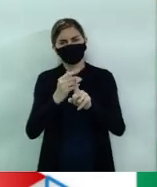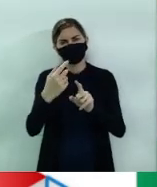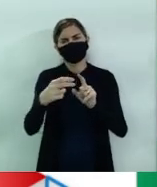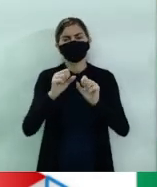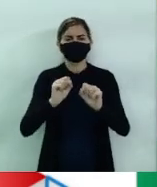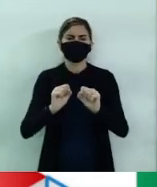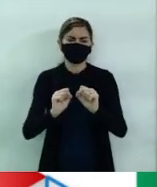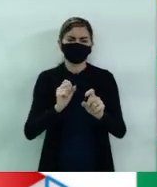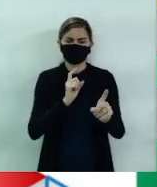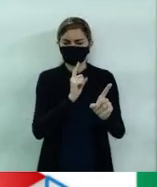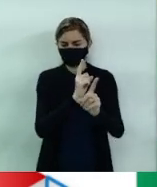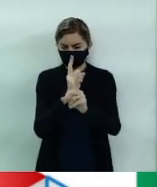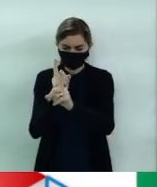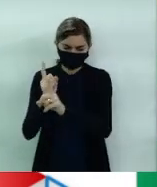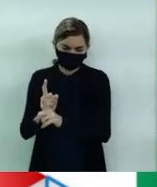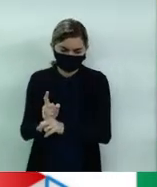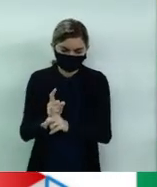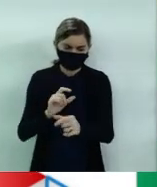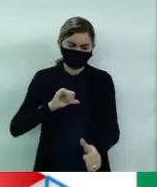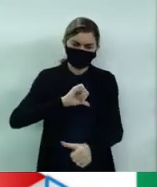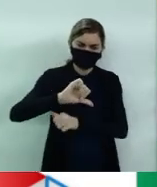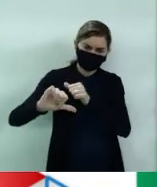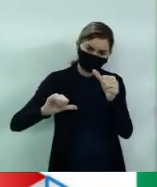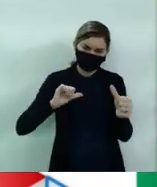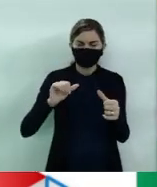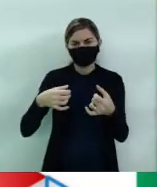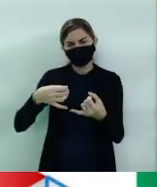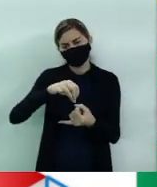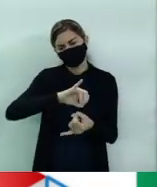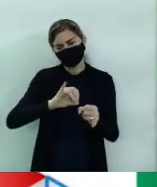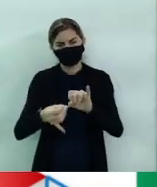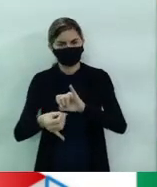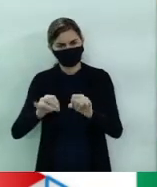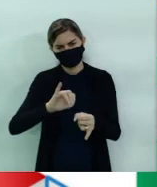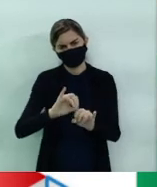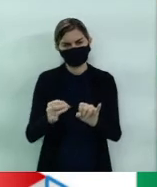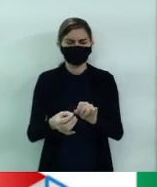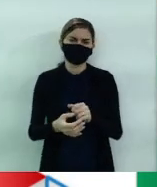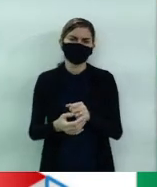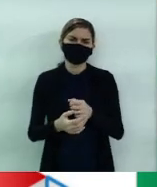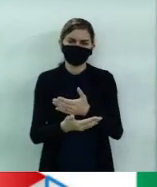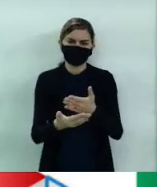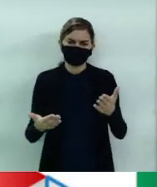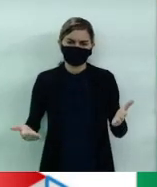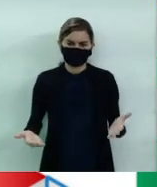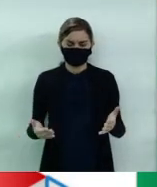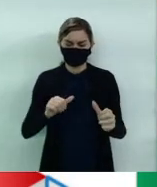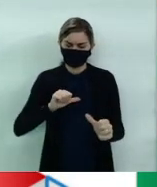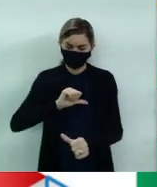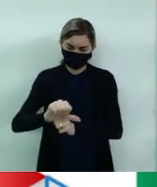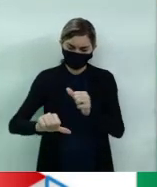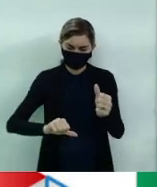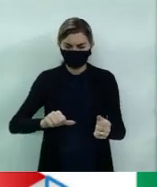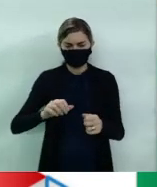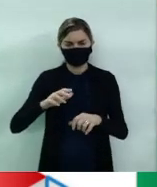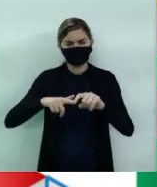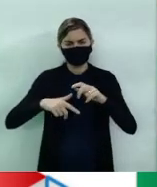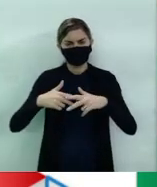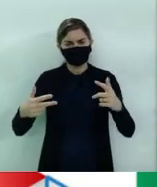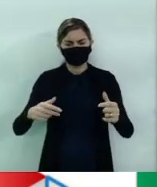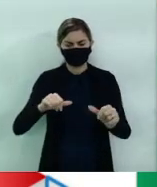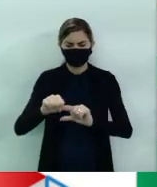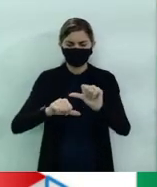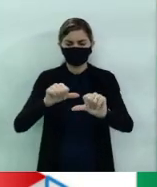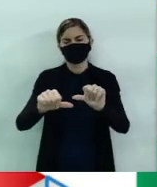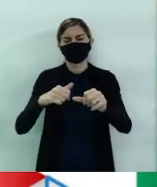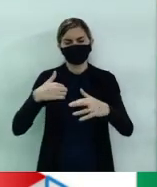elas podem ser evidenciadas de transformações químicas. Tá? Então, as transformações que a matéria vai sofrer